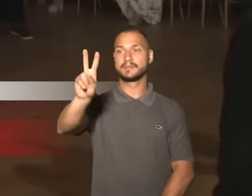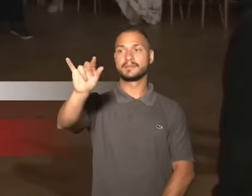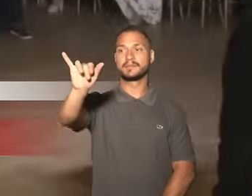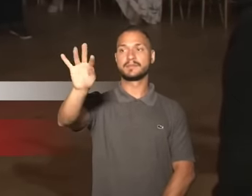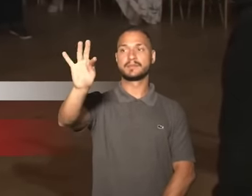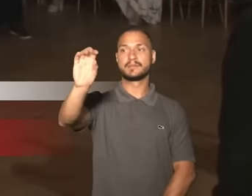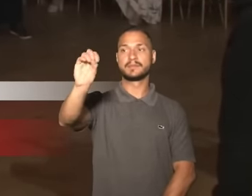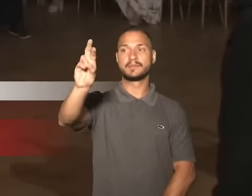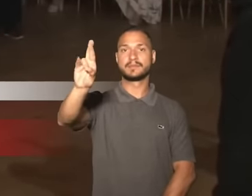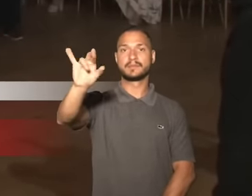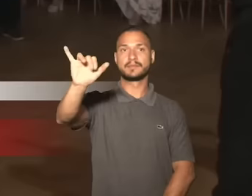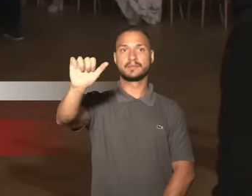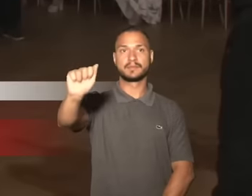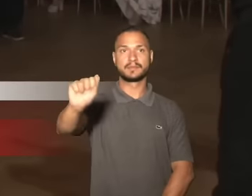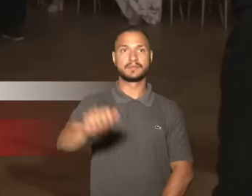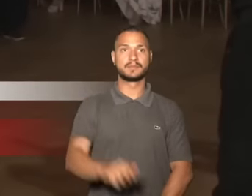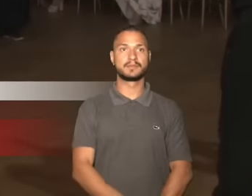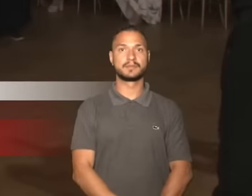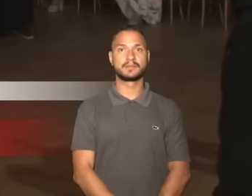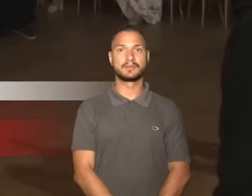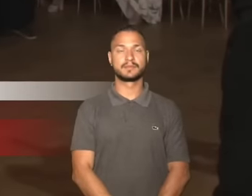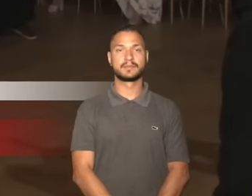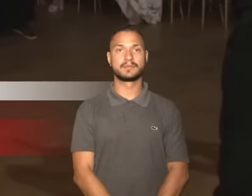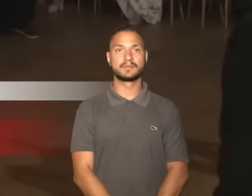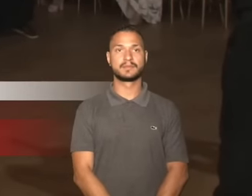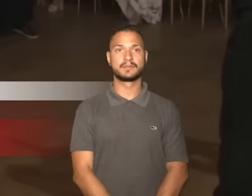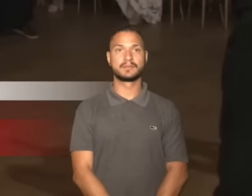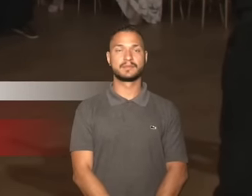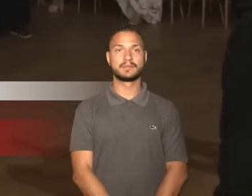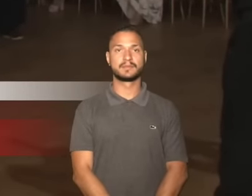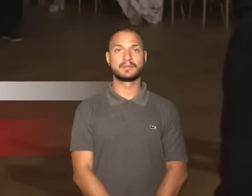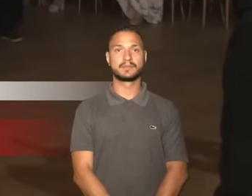Vitória Marcele Lima Guimarães.